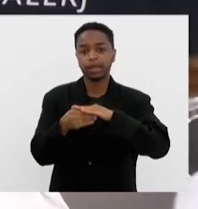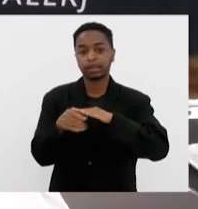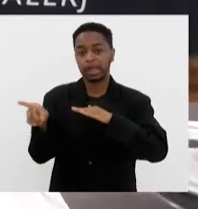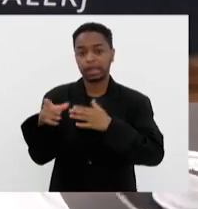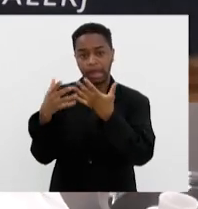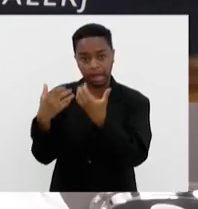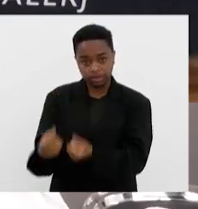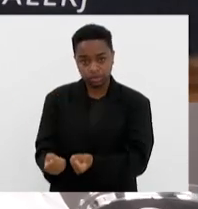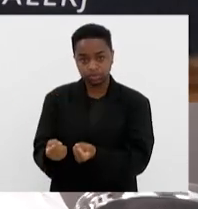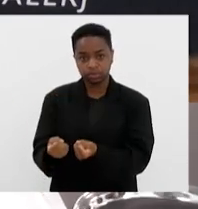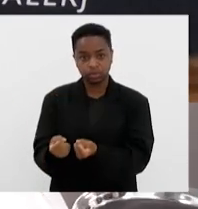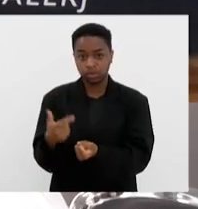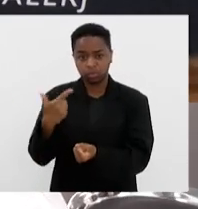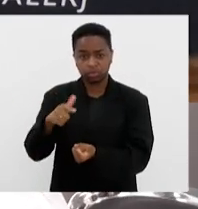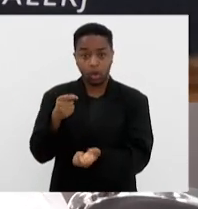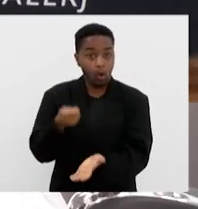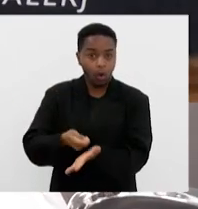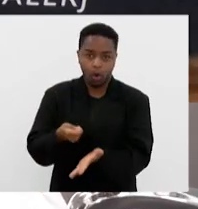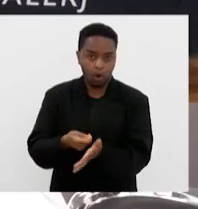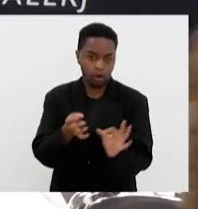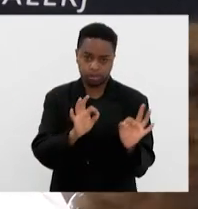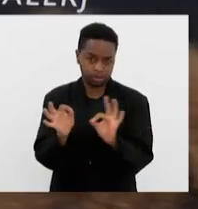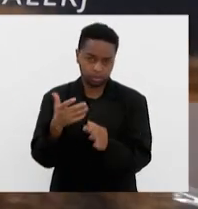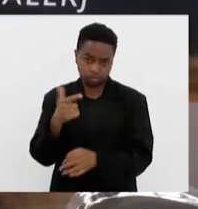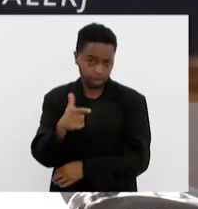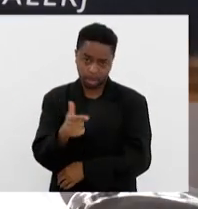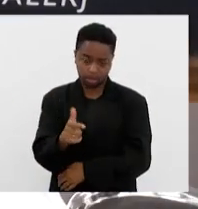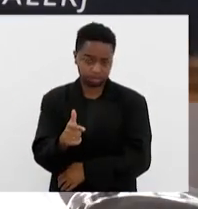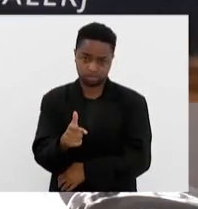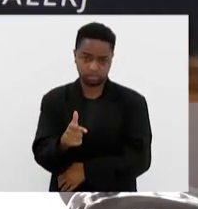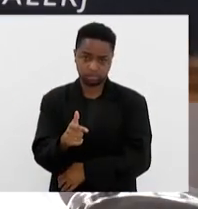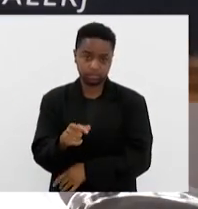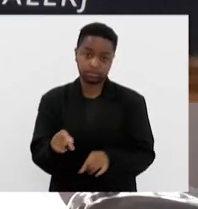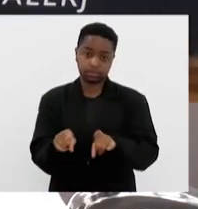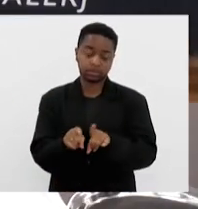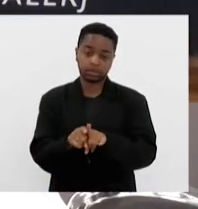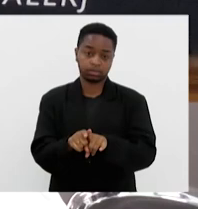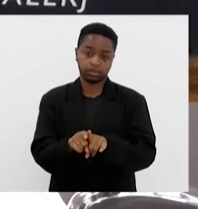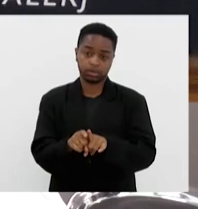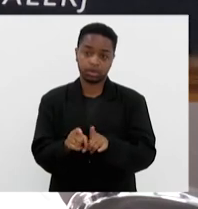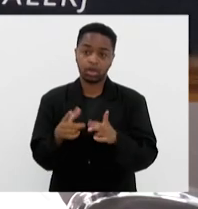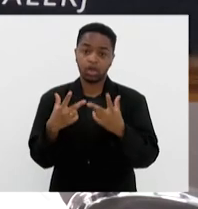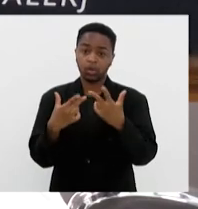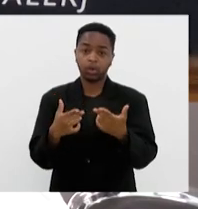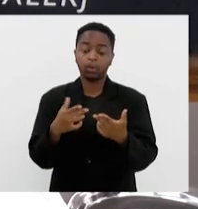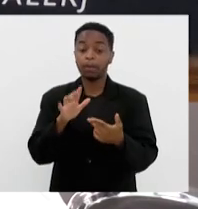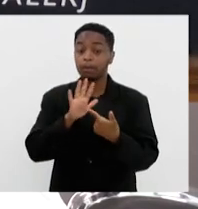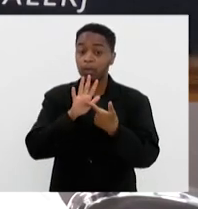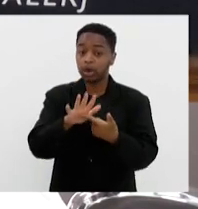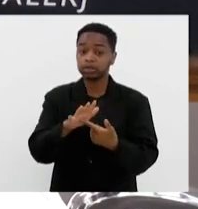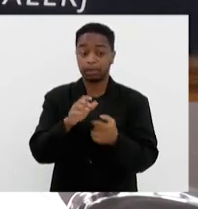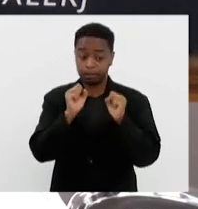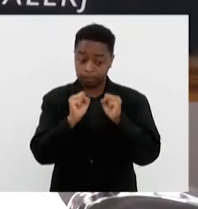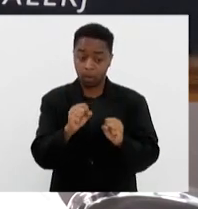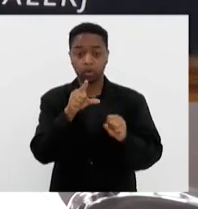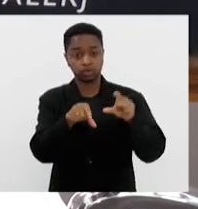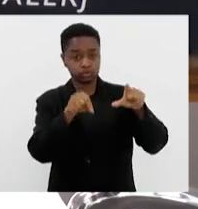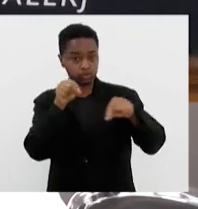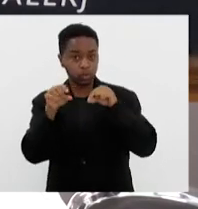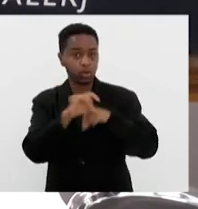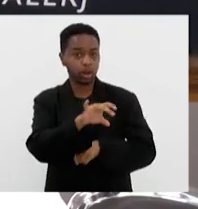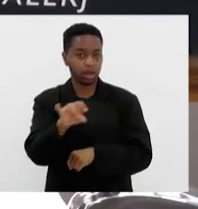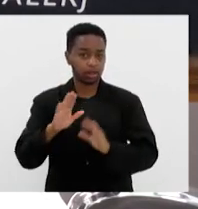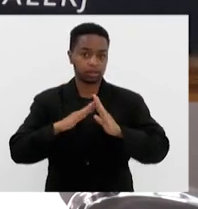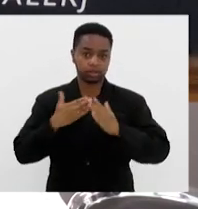acatou, elas não criam obrigações. A segunda, inclusive, diz que é facultativo. A segunda,